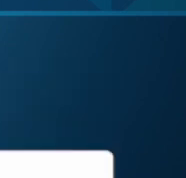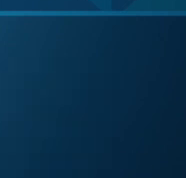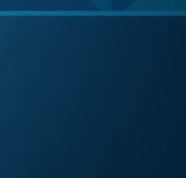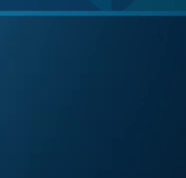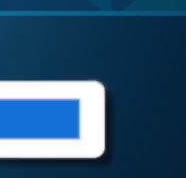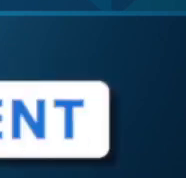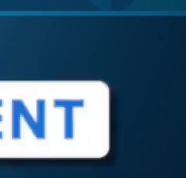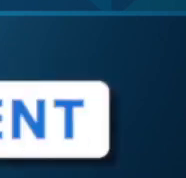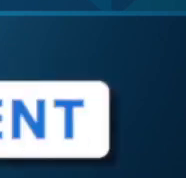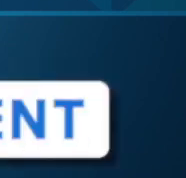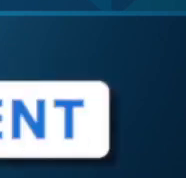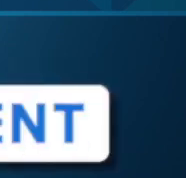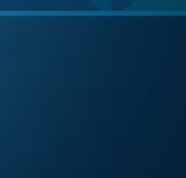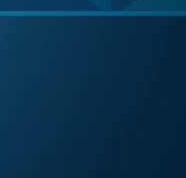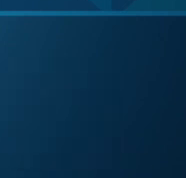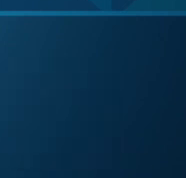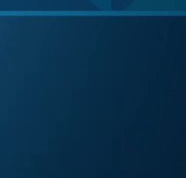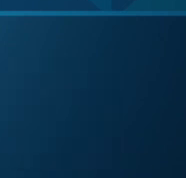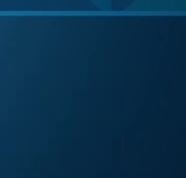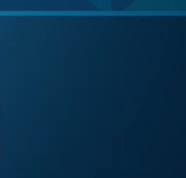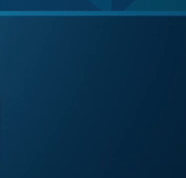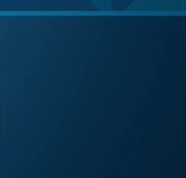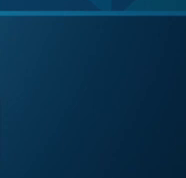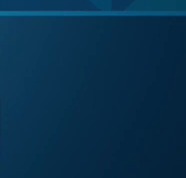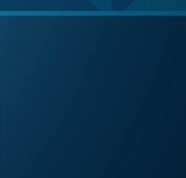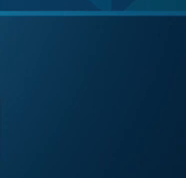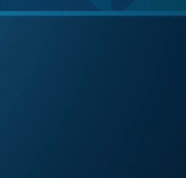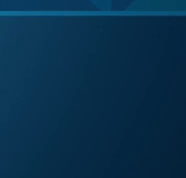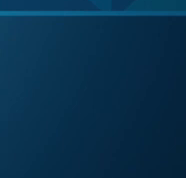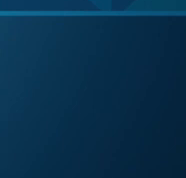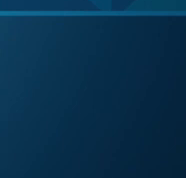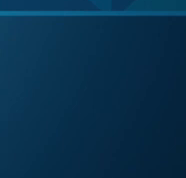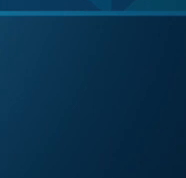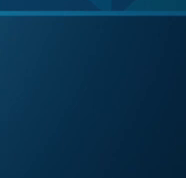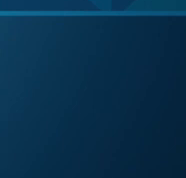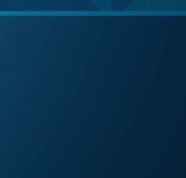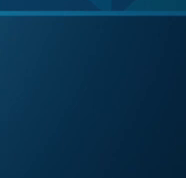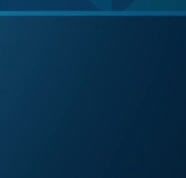notificação. Fo comentário no fahetutan ba media social Siraseluk.